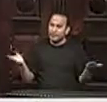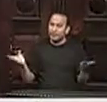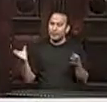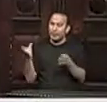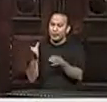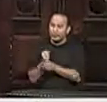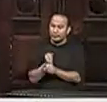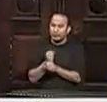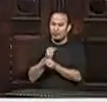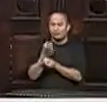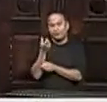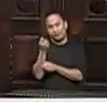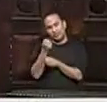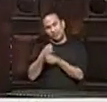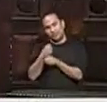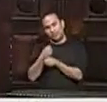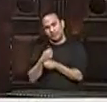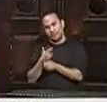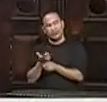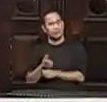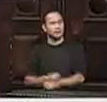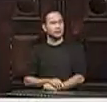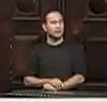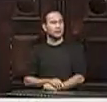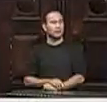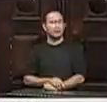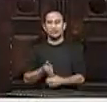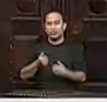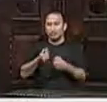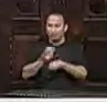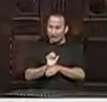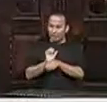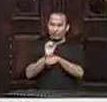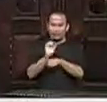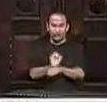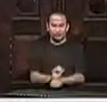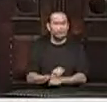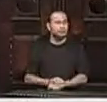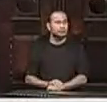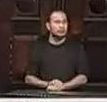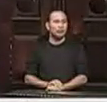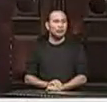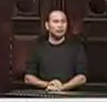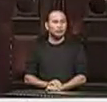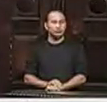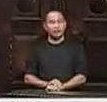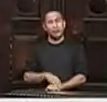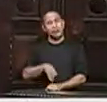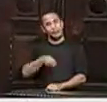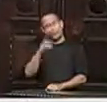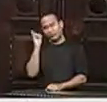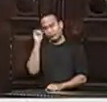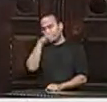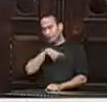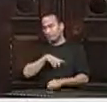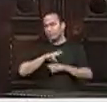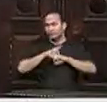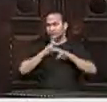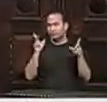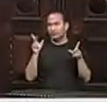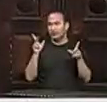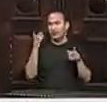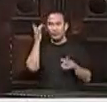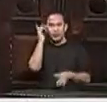acumuladas nos últimos 20 anos, deputado Milton Rangel, Estado por Estado. Isso é mais difícil, isso é mais complicado, e eu acho que o